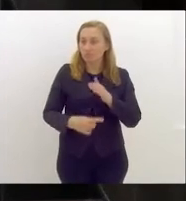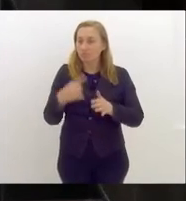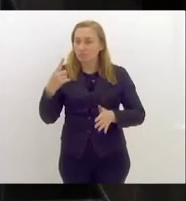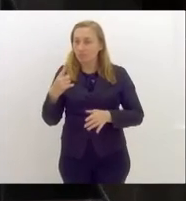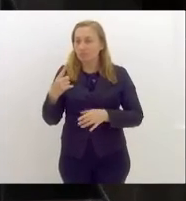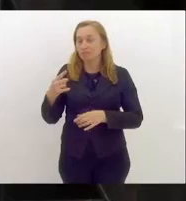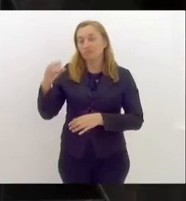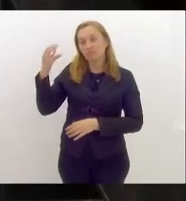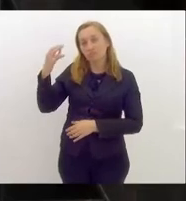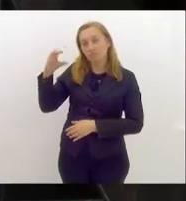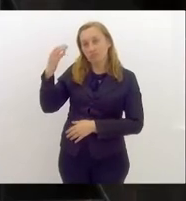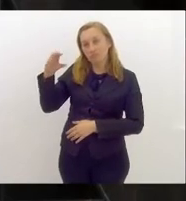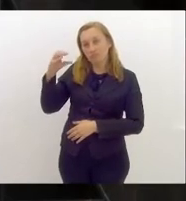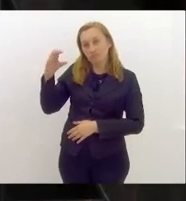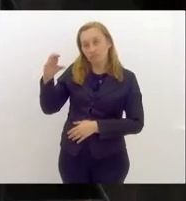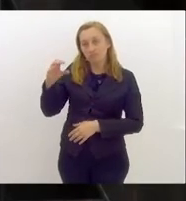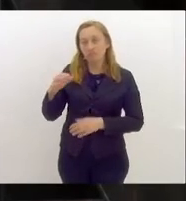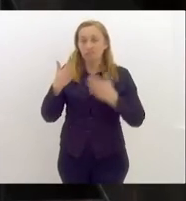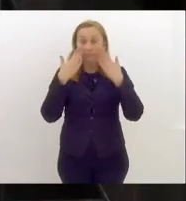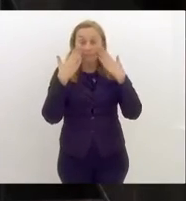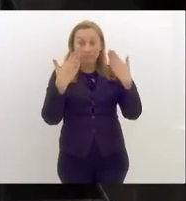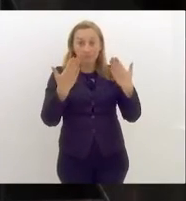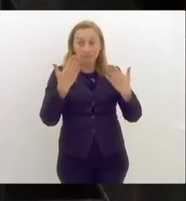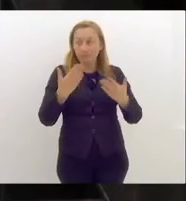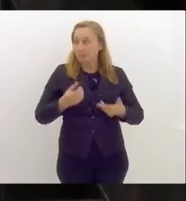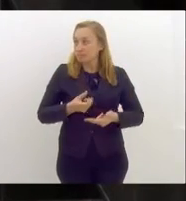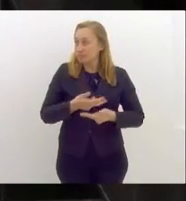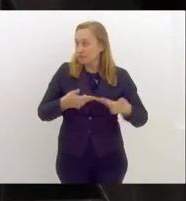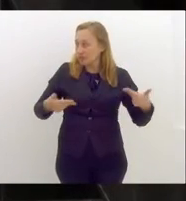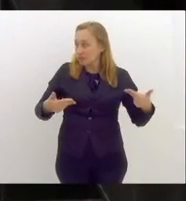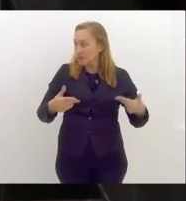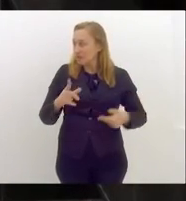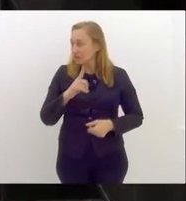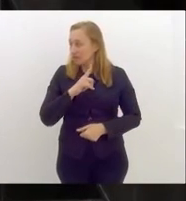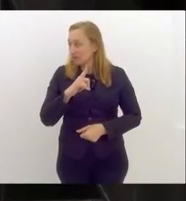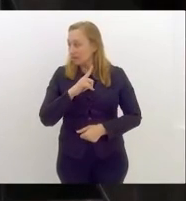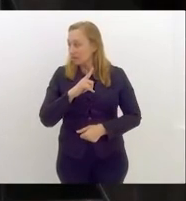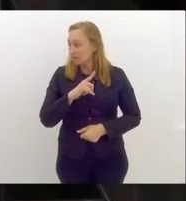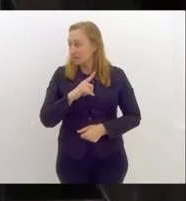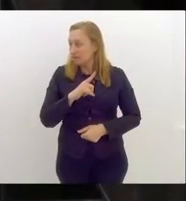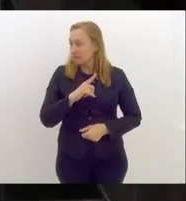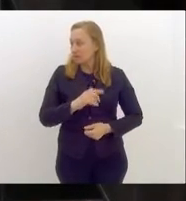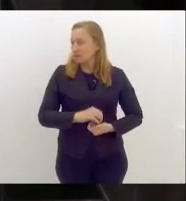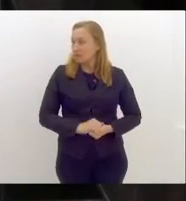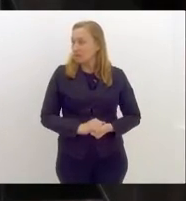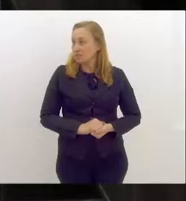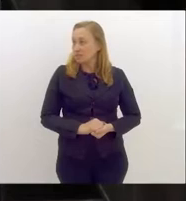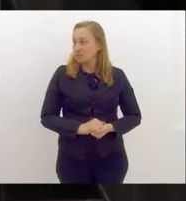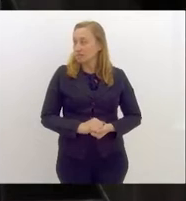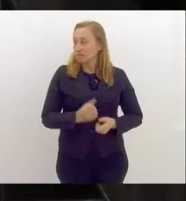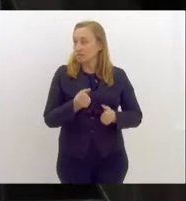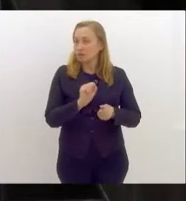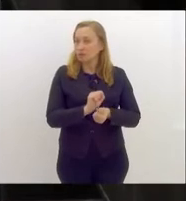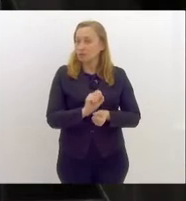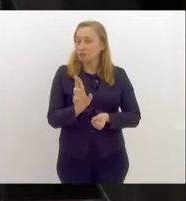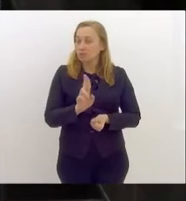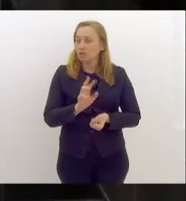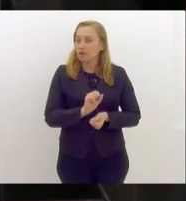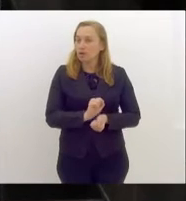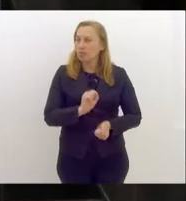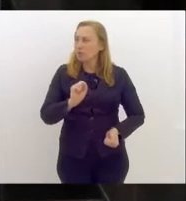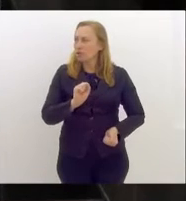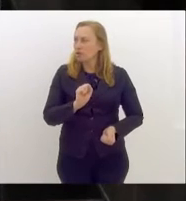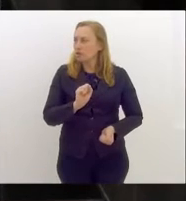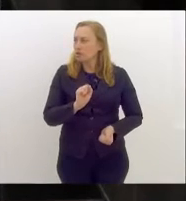Niterói quando lá esteve para se apresentar nas inúmeras vezes em que lá esteve desse grande nome das Artes